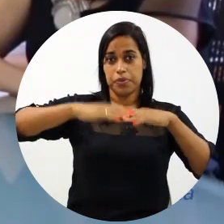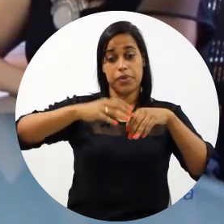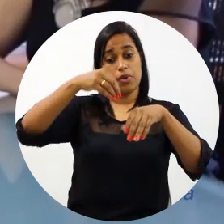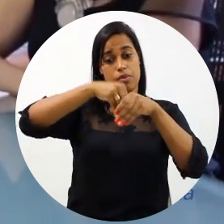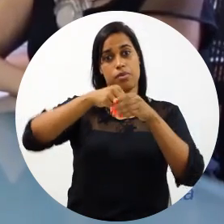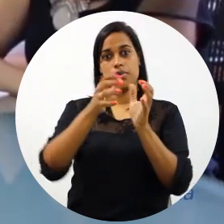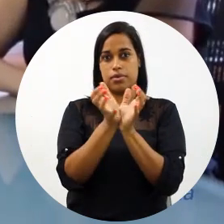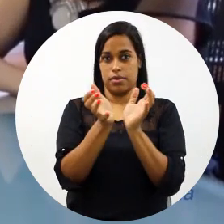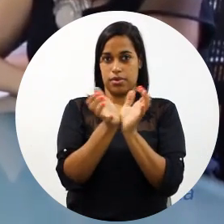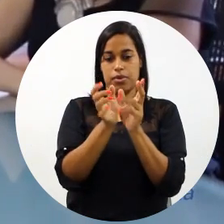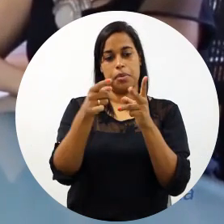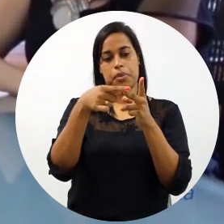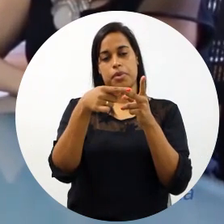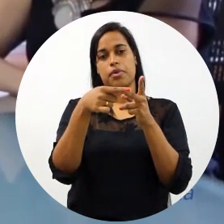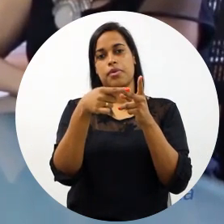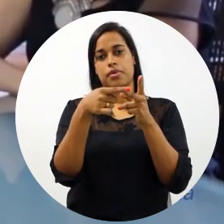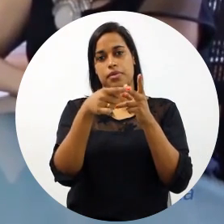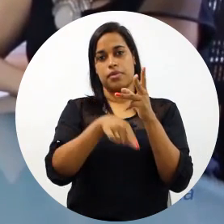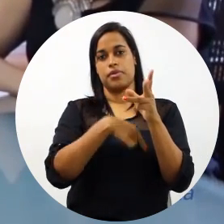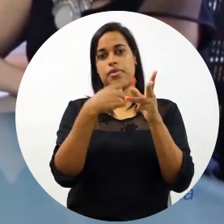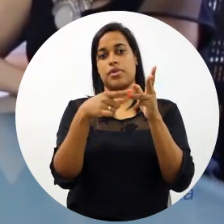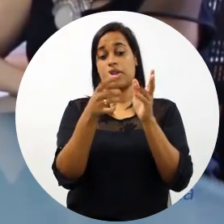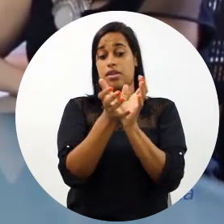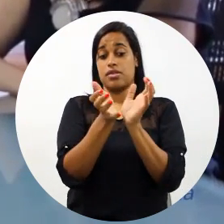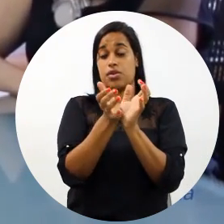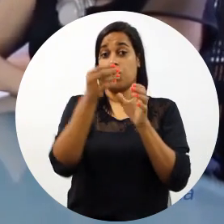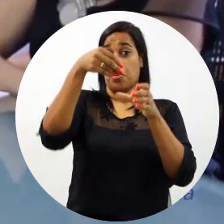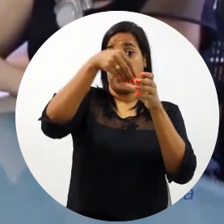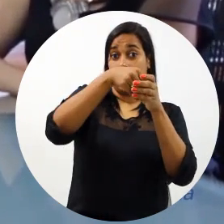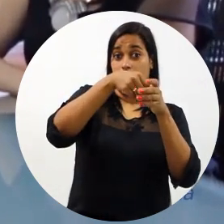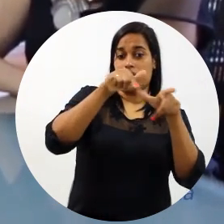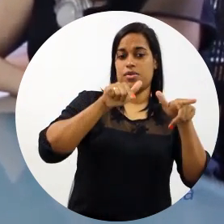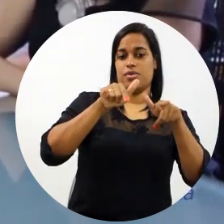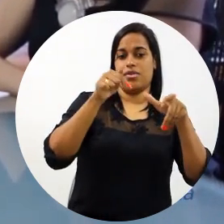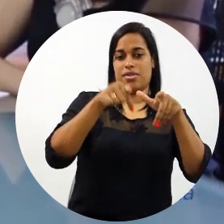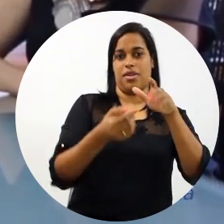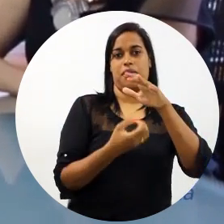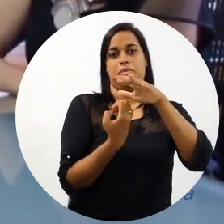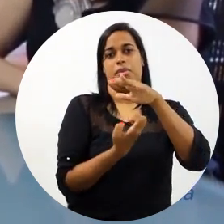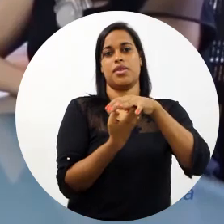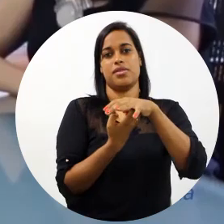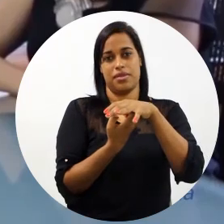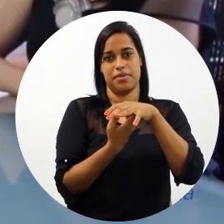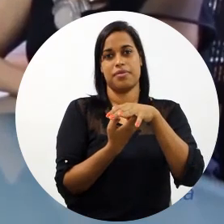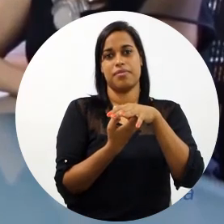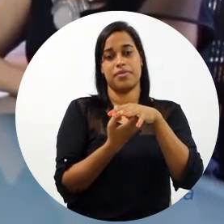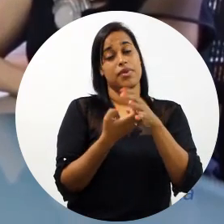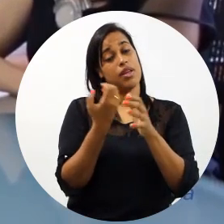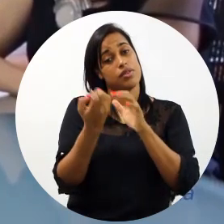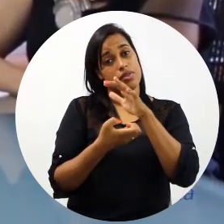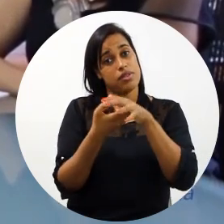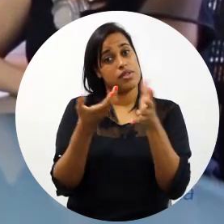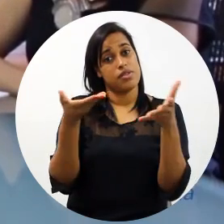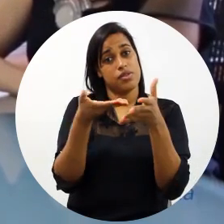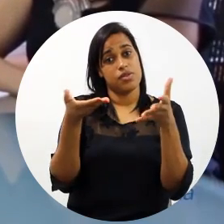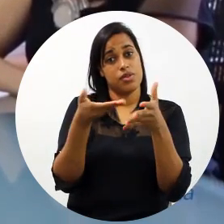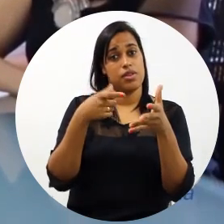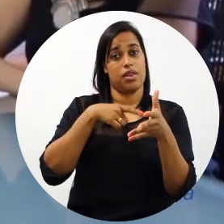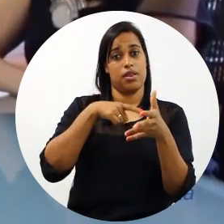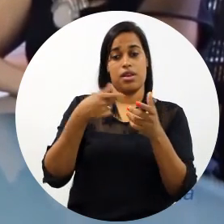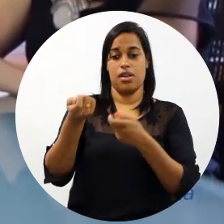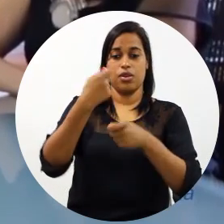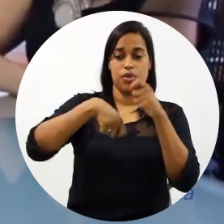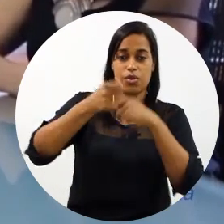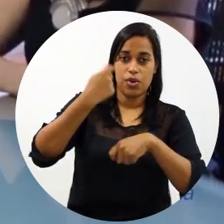no grupo e desse grupo dentro dessa organização. Como você bem colocou, as organizações querem ter